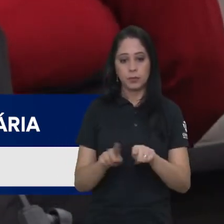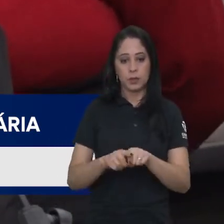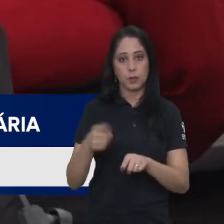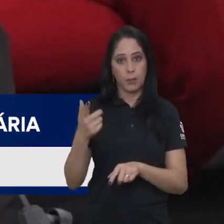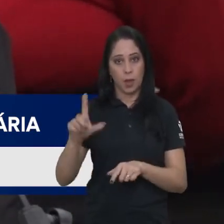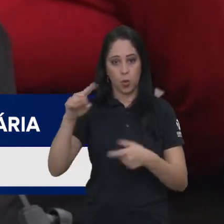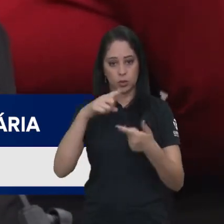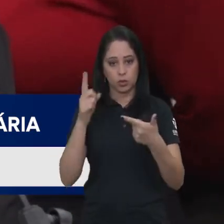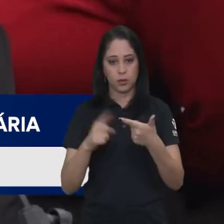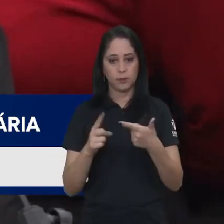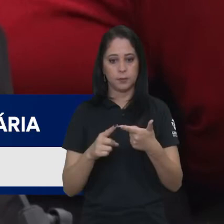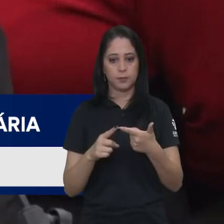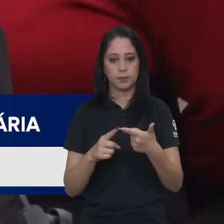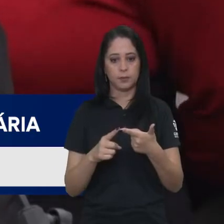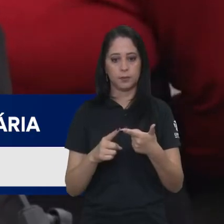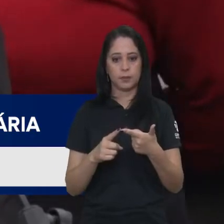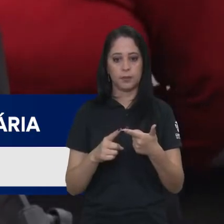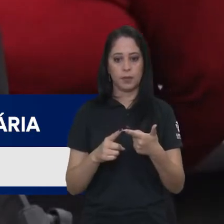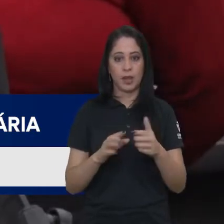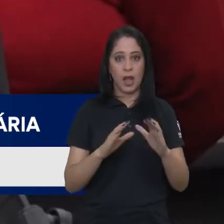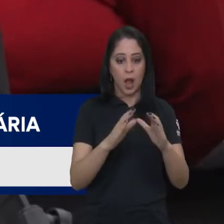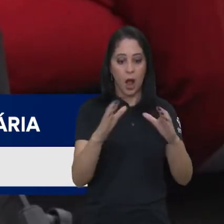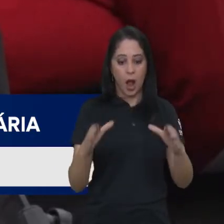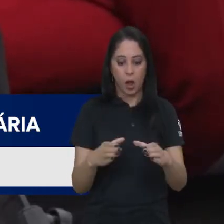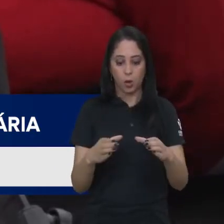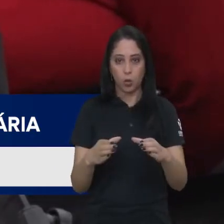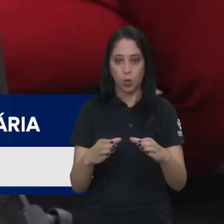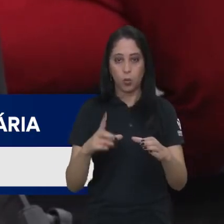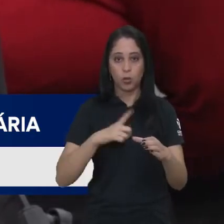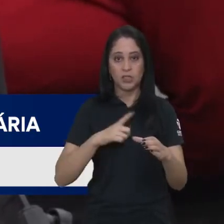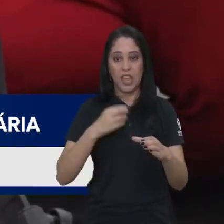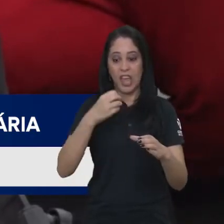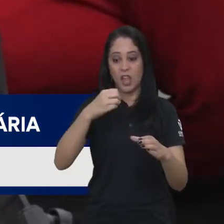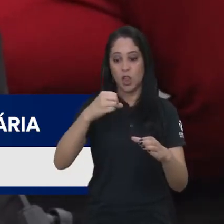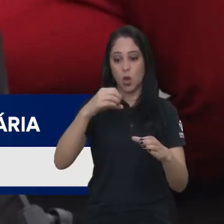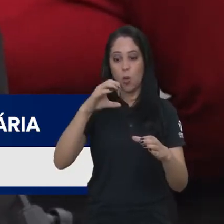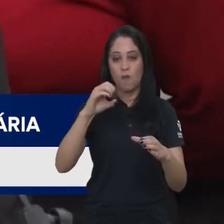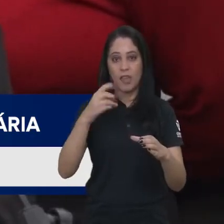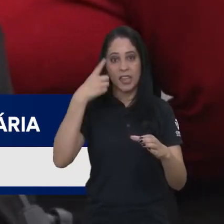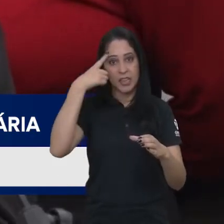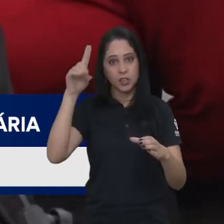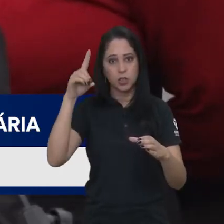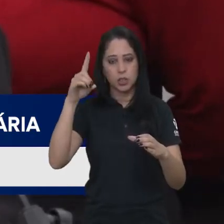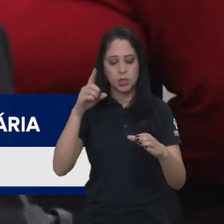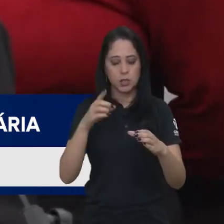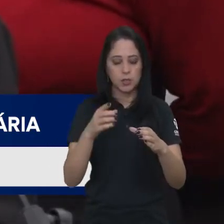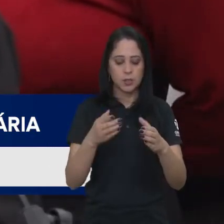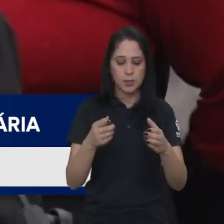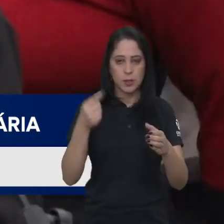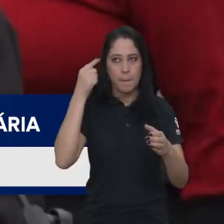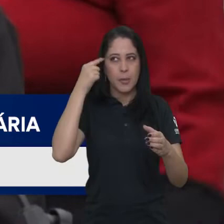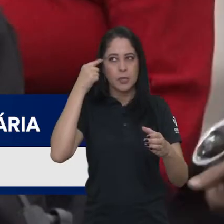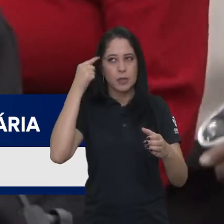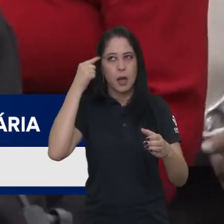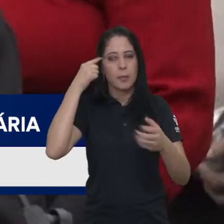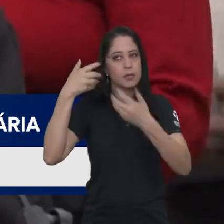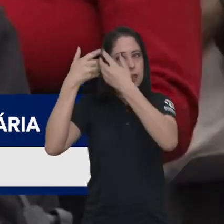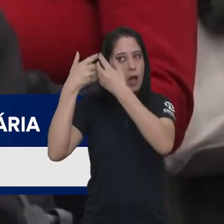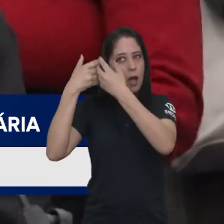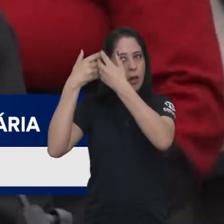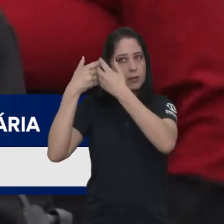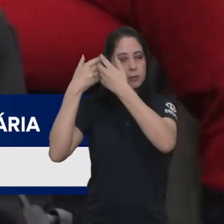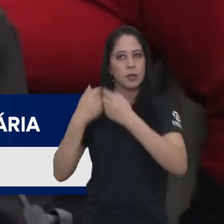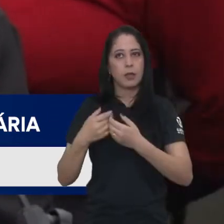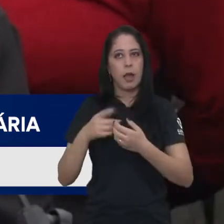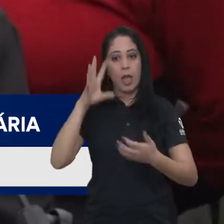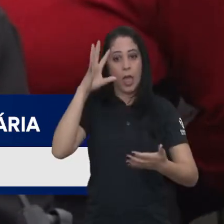questão é a seguinte, a comissão tem 90 dias para achar uma solução de vários, vários problemas. Eu vejo assim que